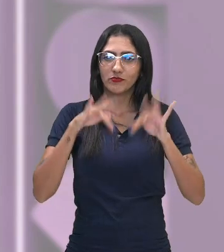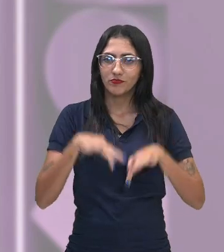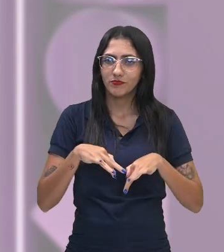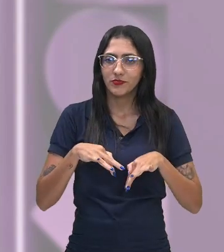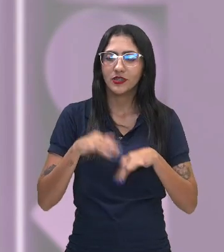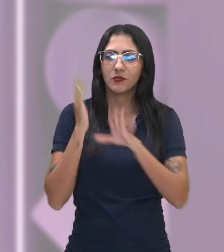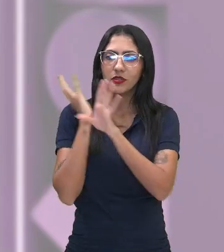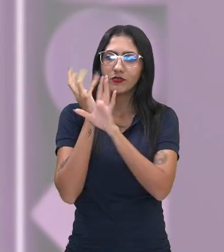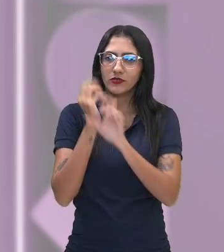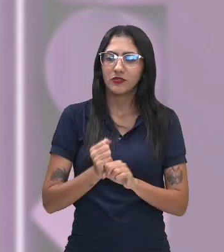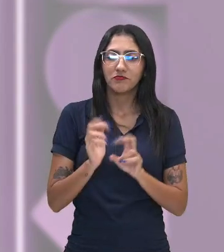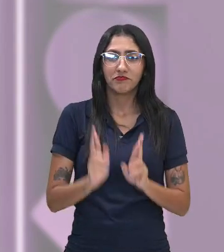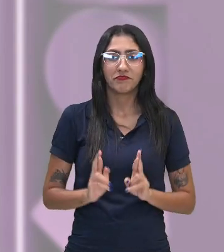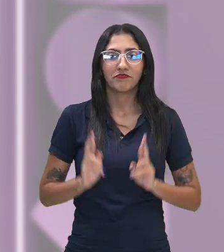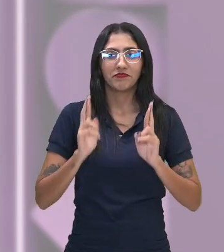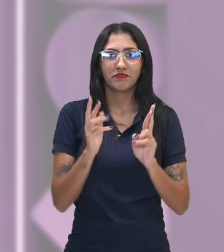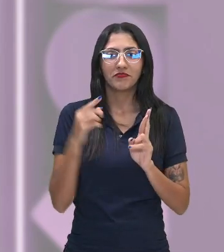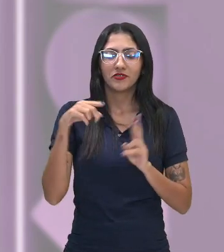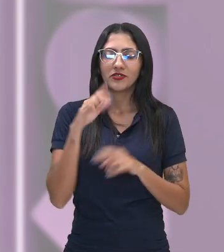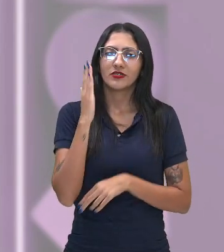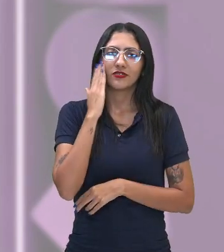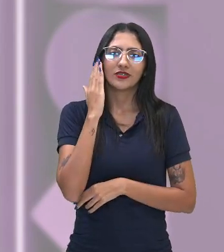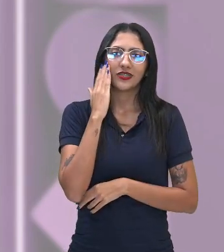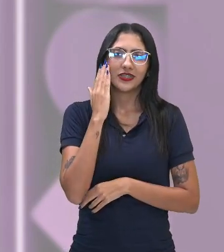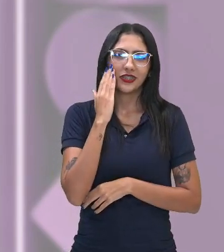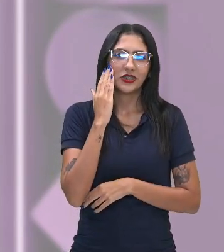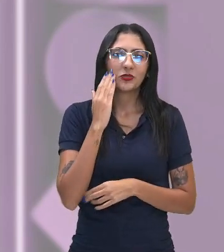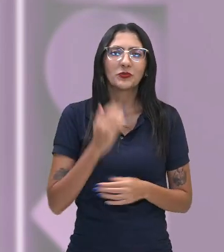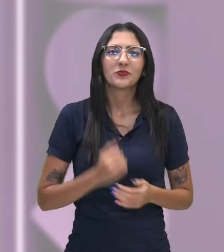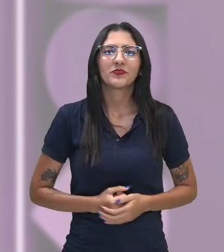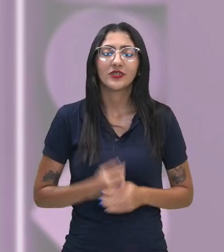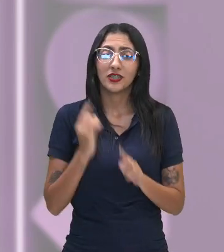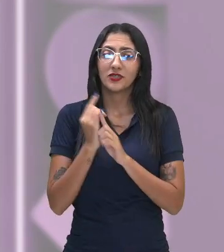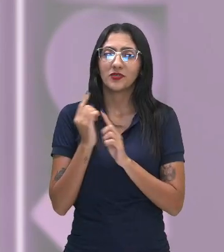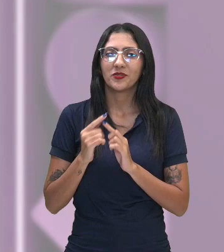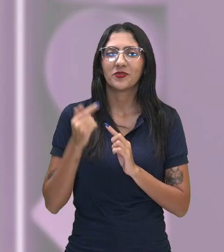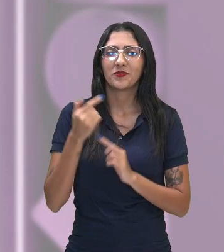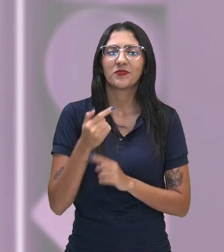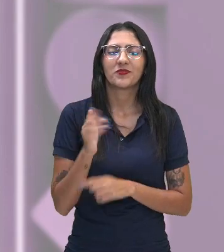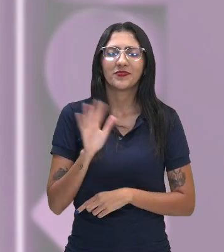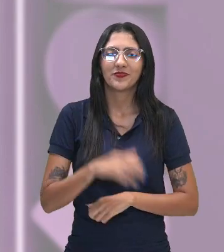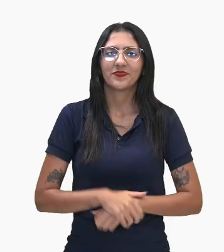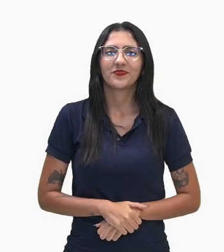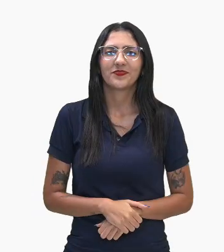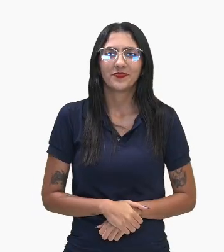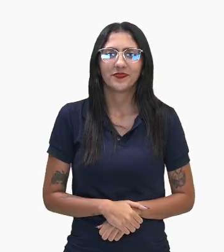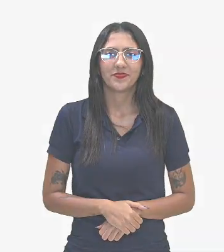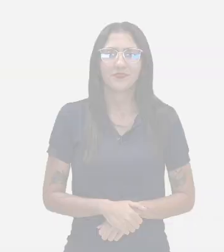Espero que tenha sido bastante esclarecedora para vocês e até o nosso próximo encontro.